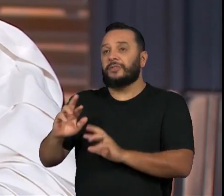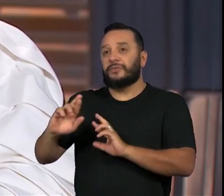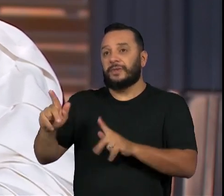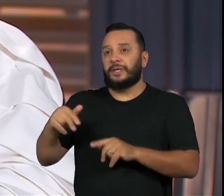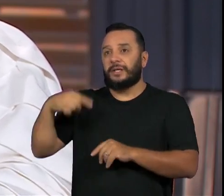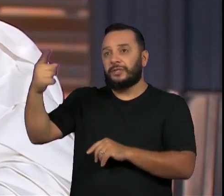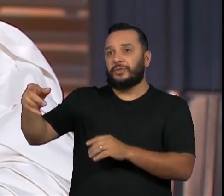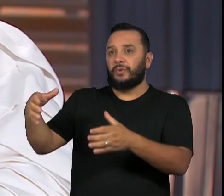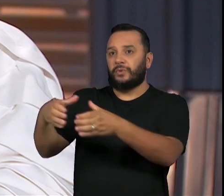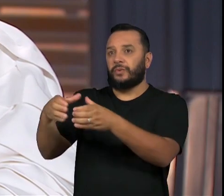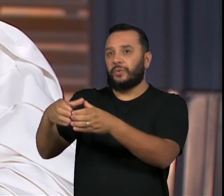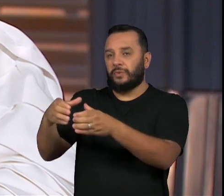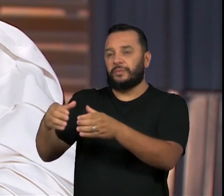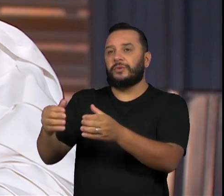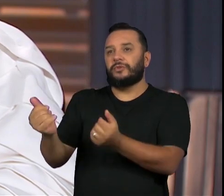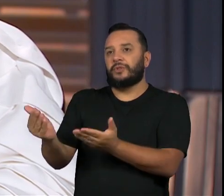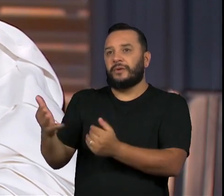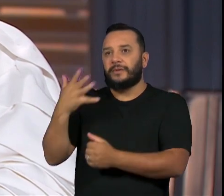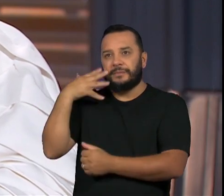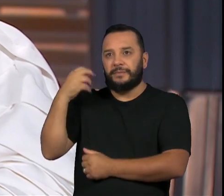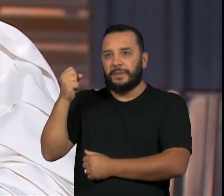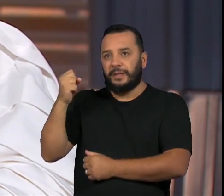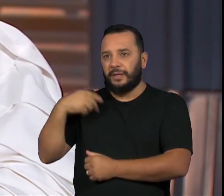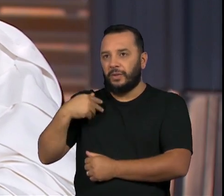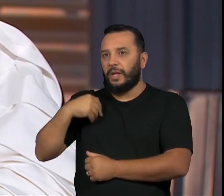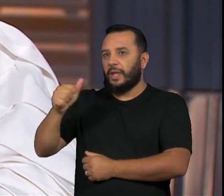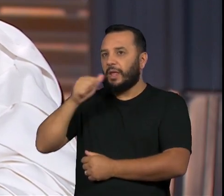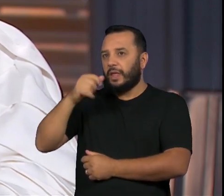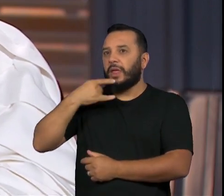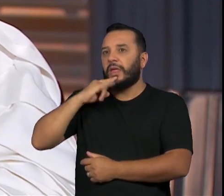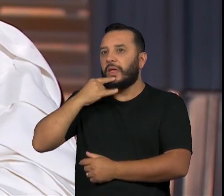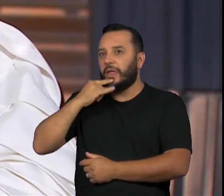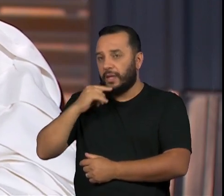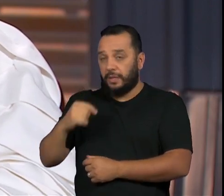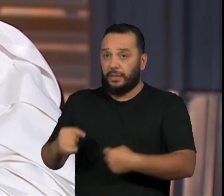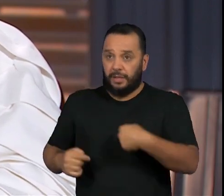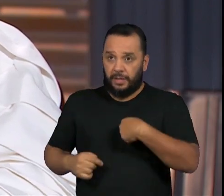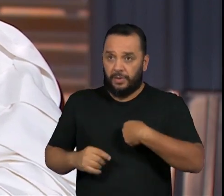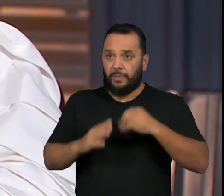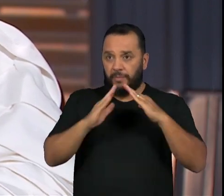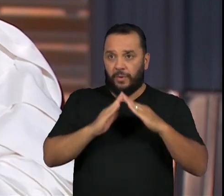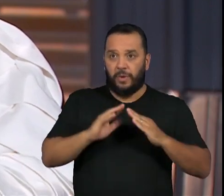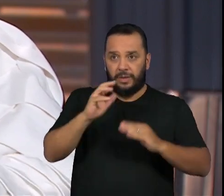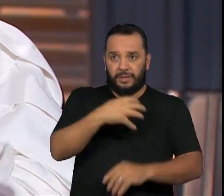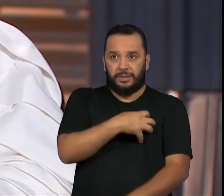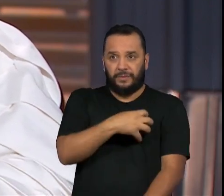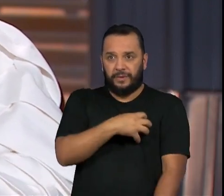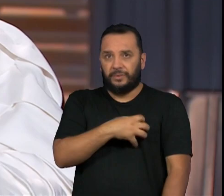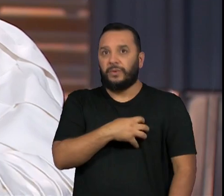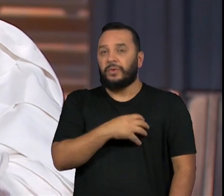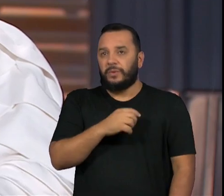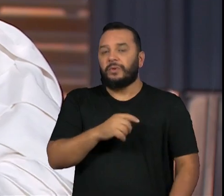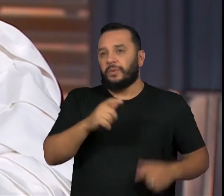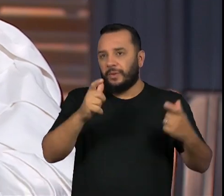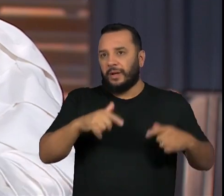garotos brancos, mesmo tomando álcool. Claro. Né? Eu moro numa localidade em Salvador, né, que é um bairro muito turístico, Rio